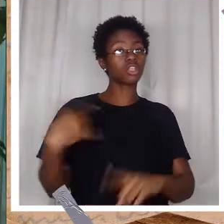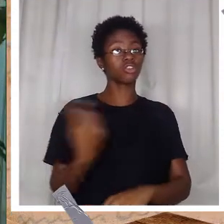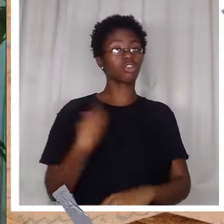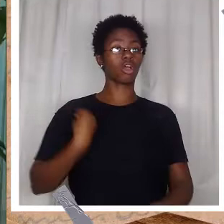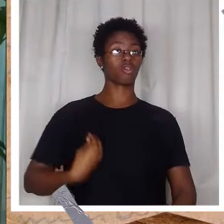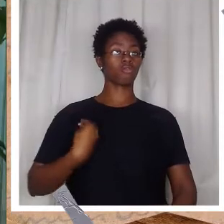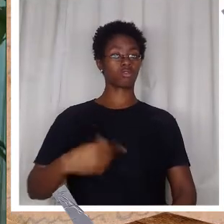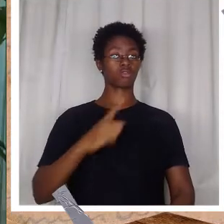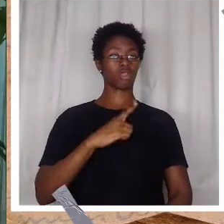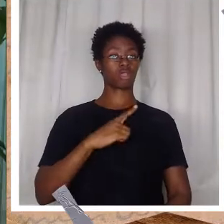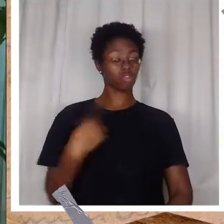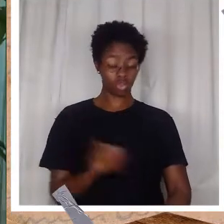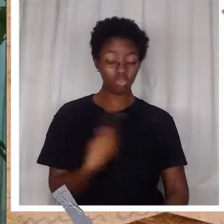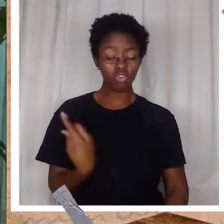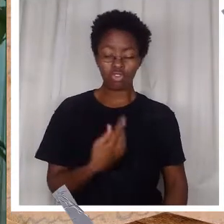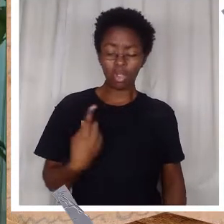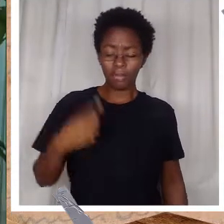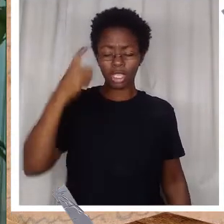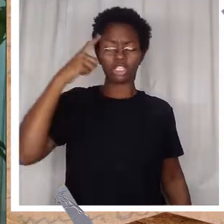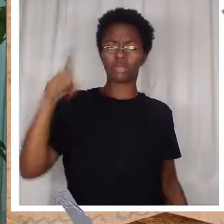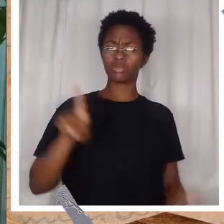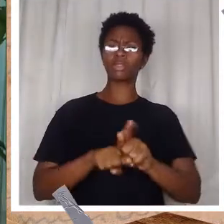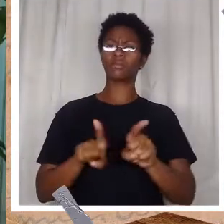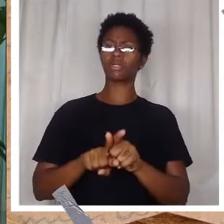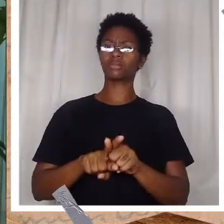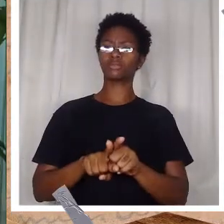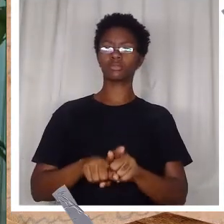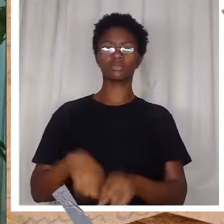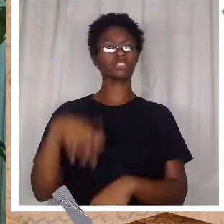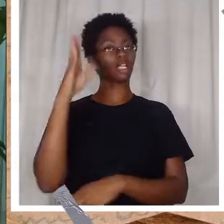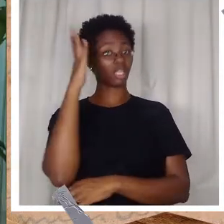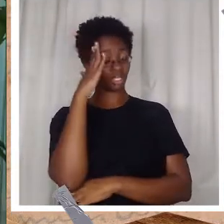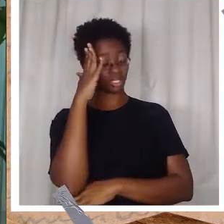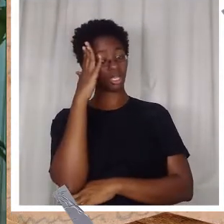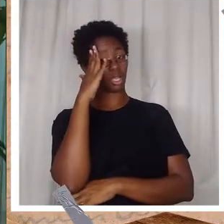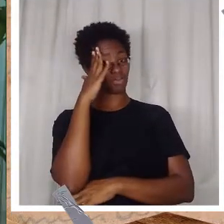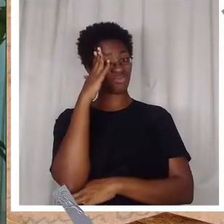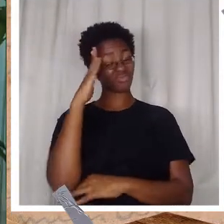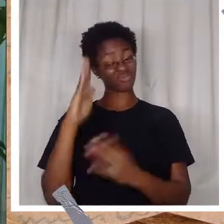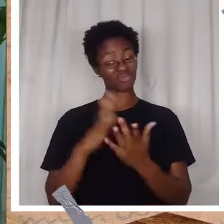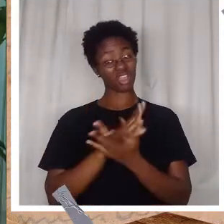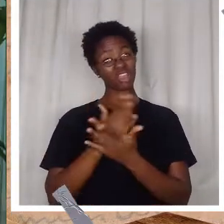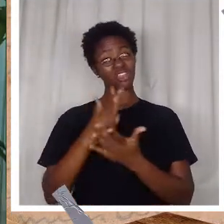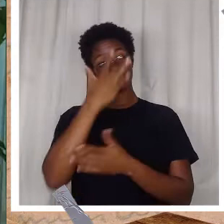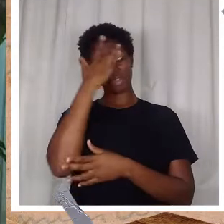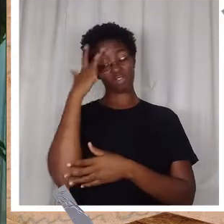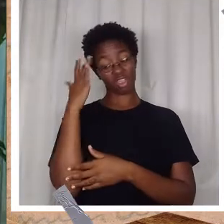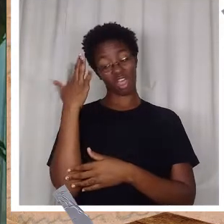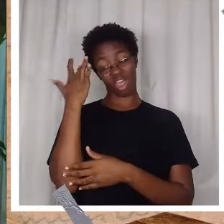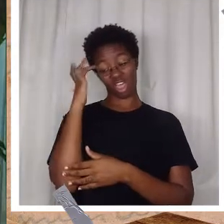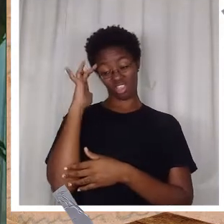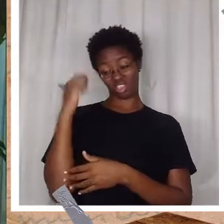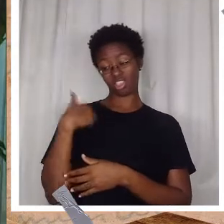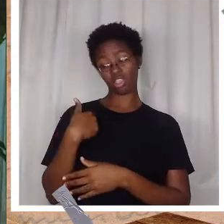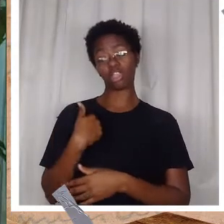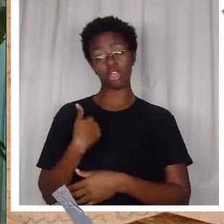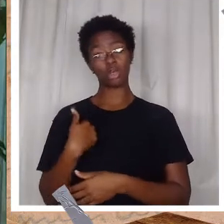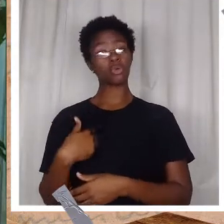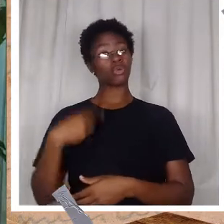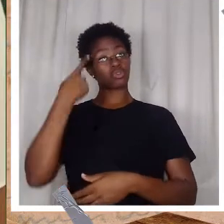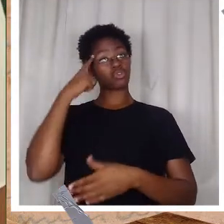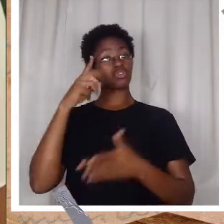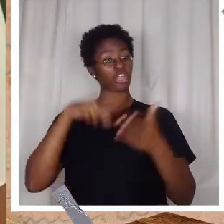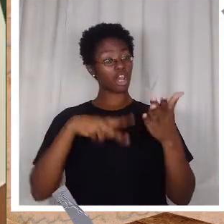pensa também. Sabe, Dona Carolina, tem gente que acha que porque eu não sei ler e escrever, eu também não sei